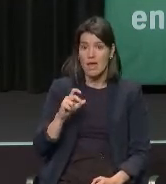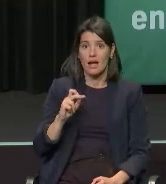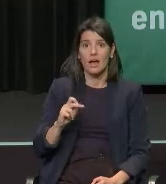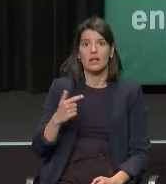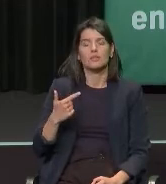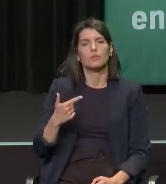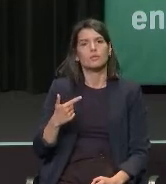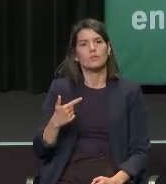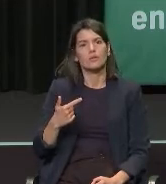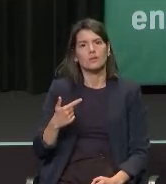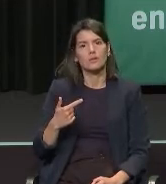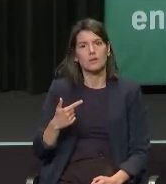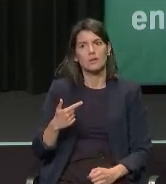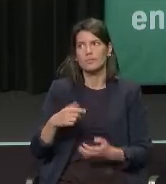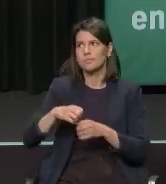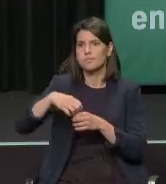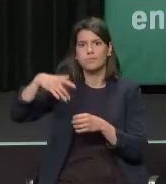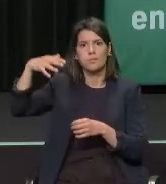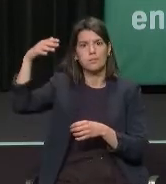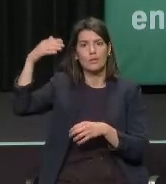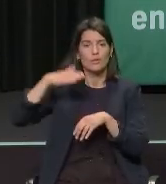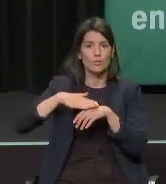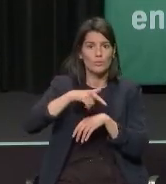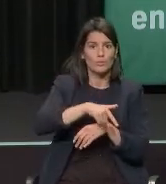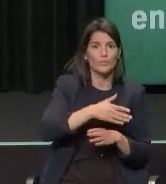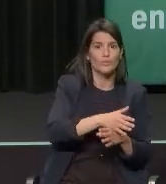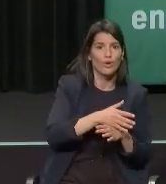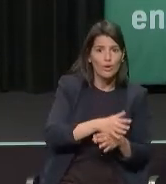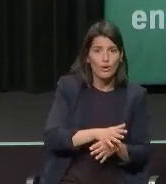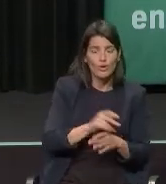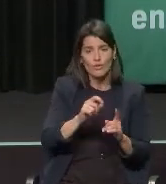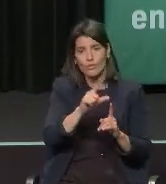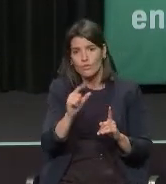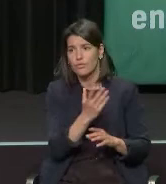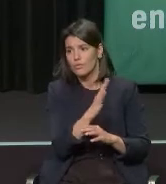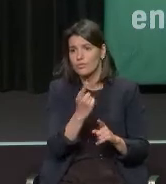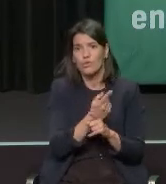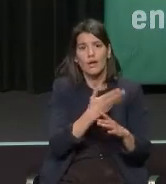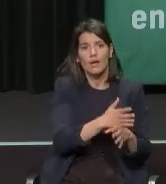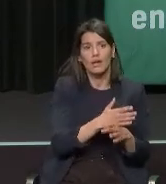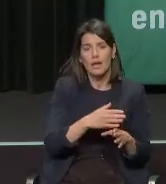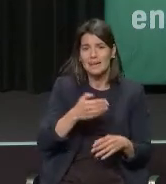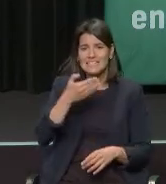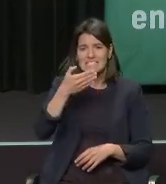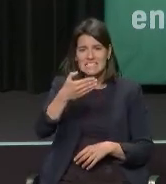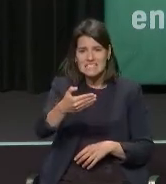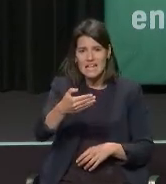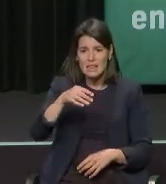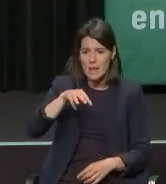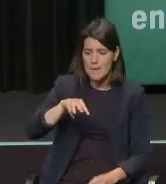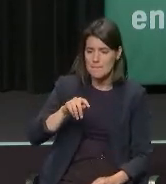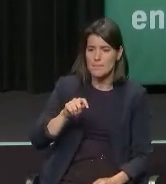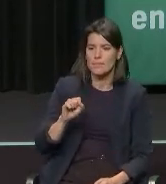equivalentes em consequência de incêndios, de queima de vegetação. Ora, 7 megatoneladas de